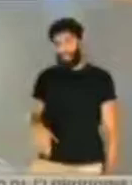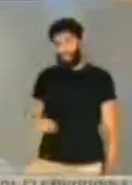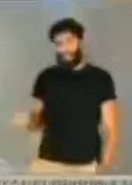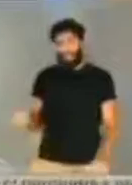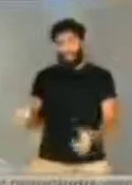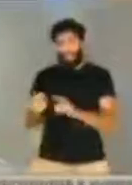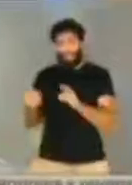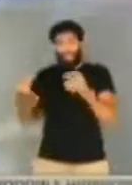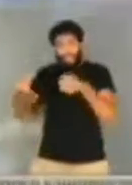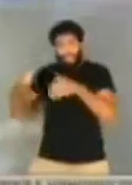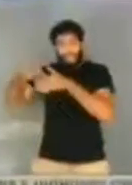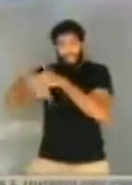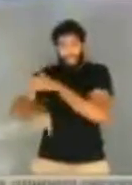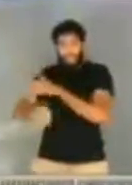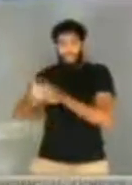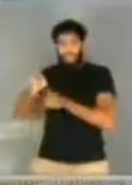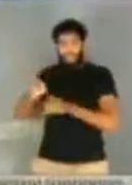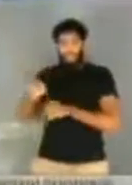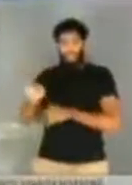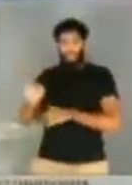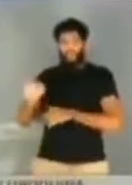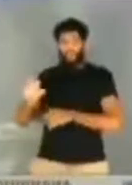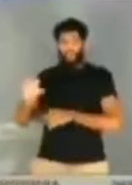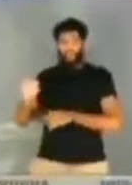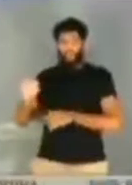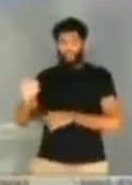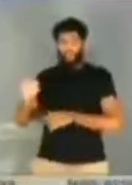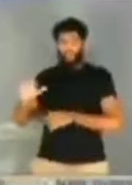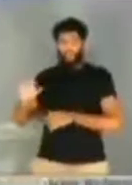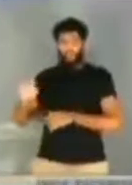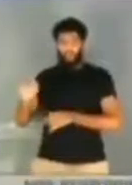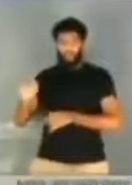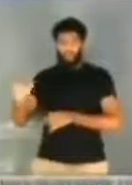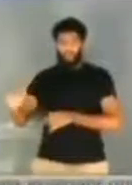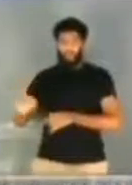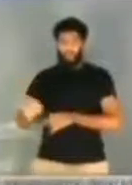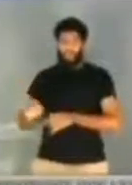que entrar em infectologia. Agora, o senhor me dá licença, eu preciso responder a uma série de acusações. Eu não